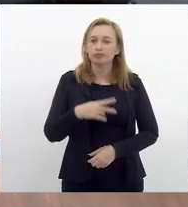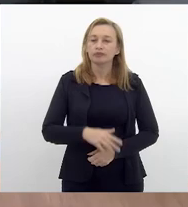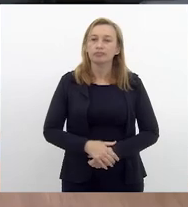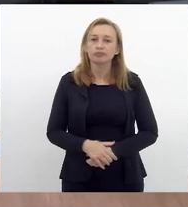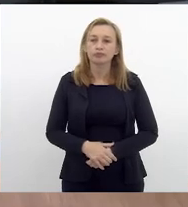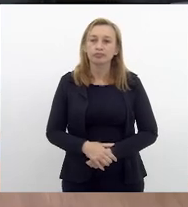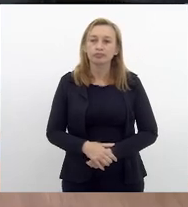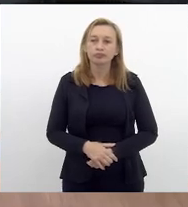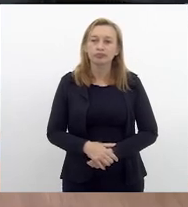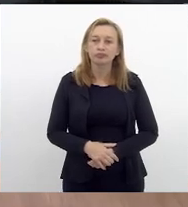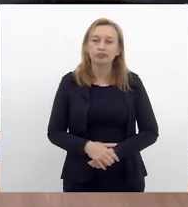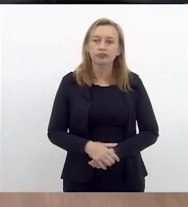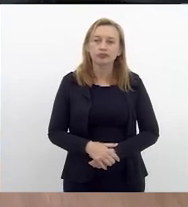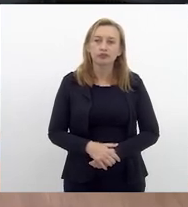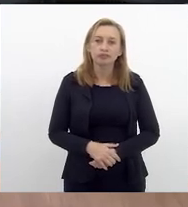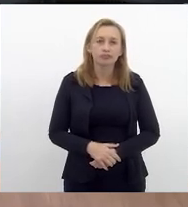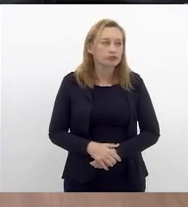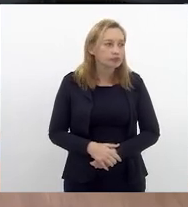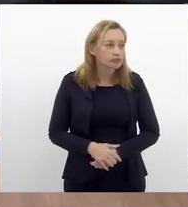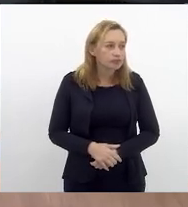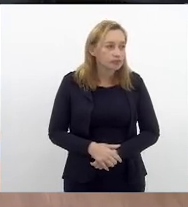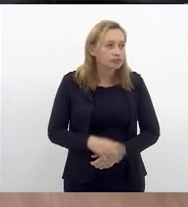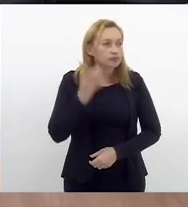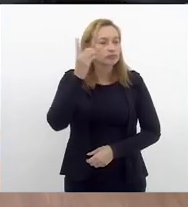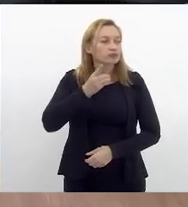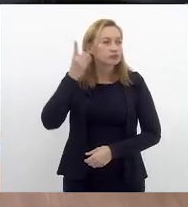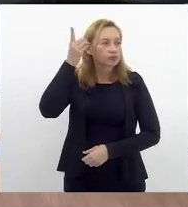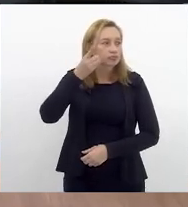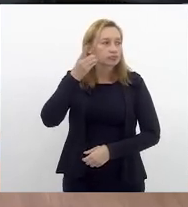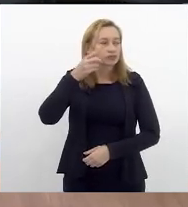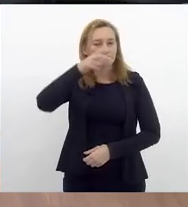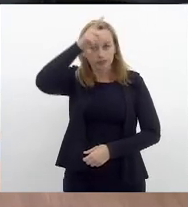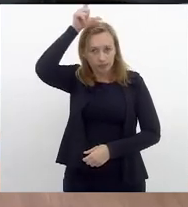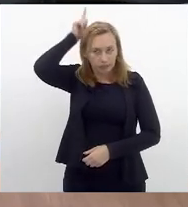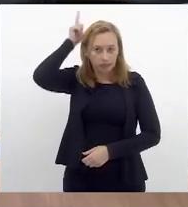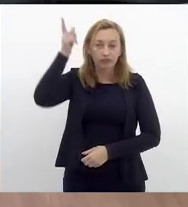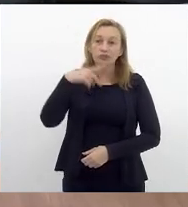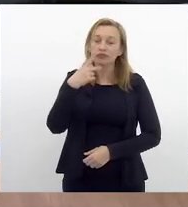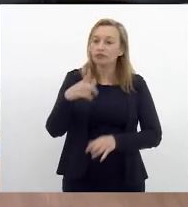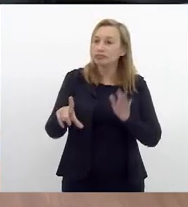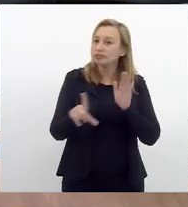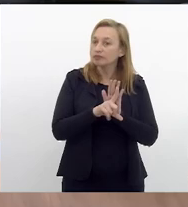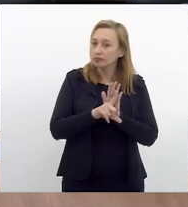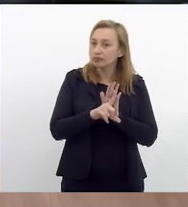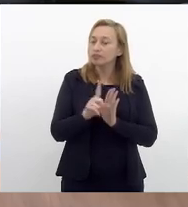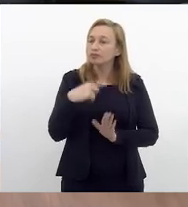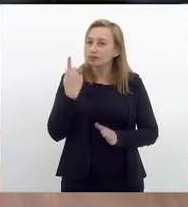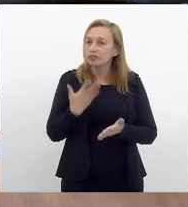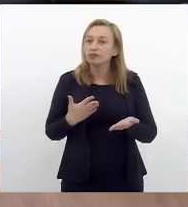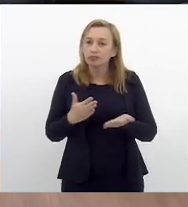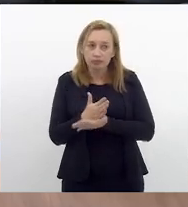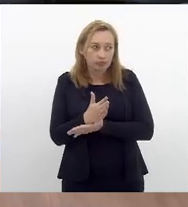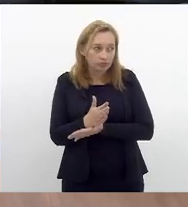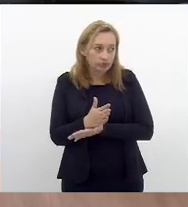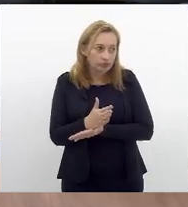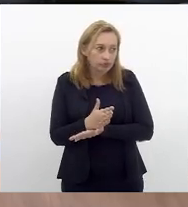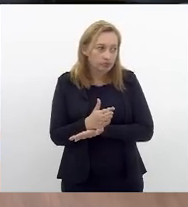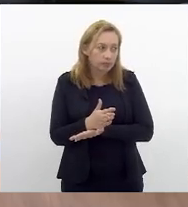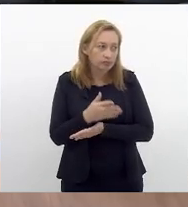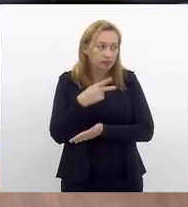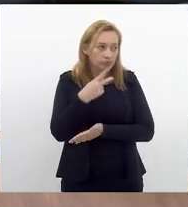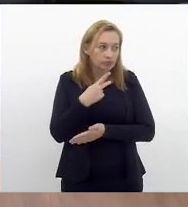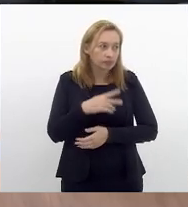O deputado Luiz Paulo falou da lei que nós aprovamos e que foi